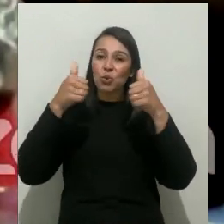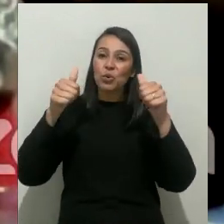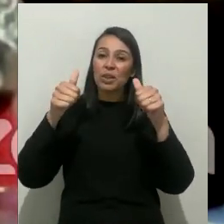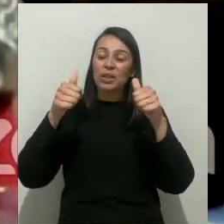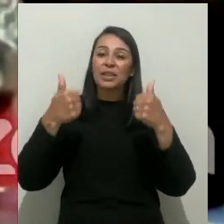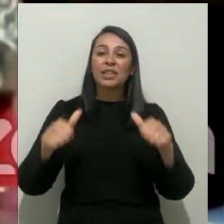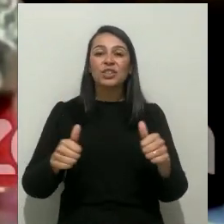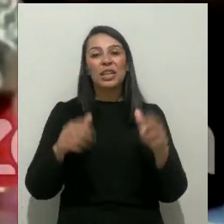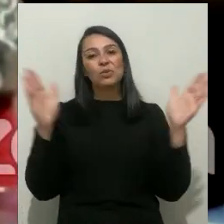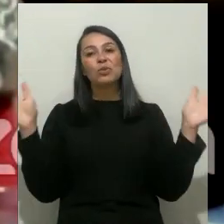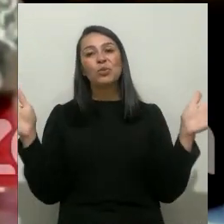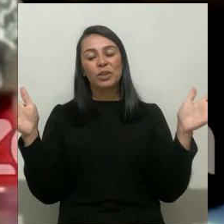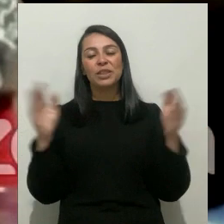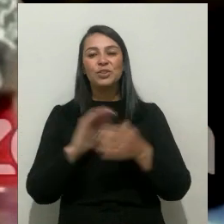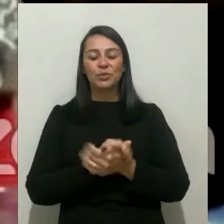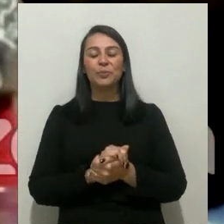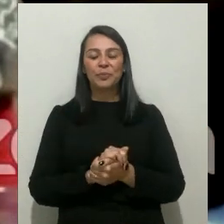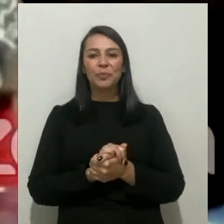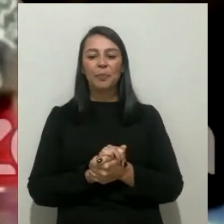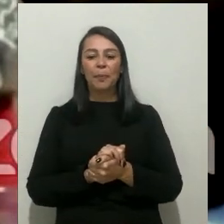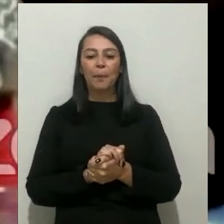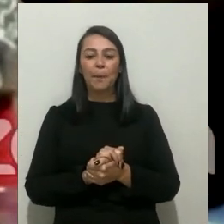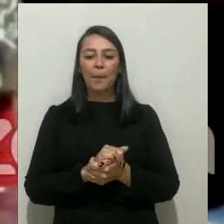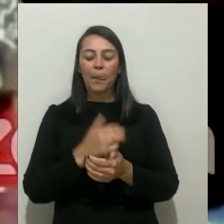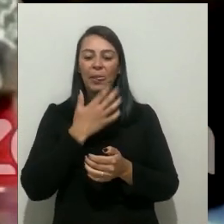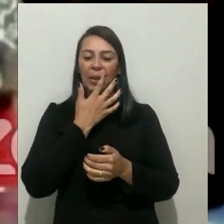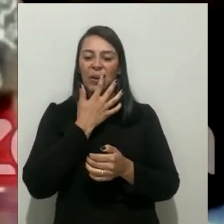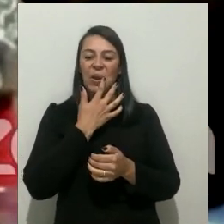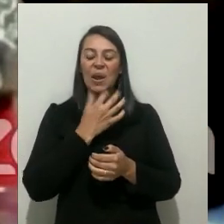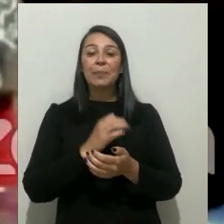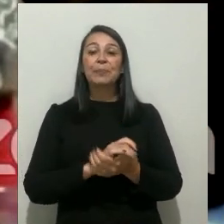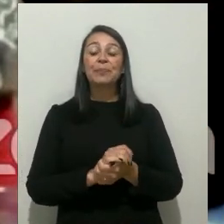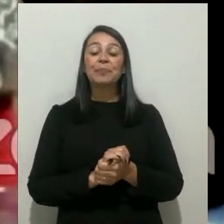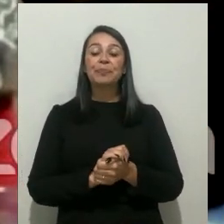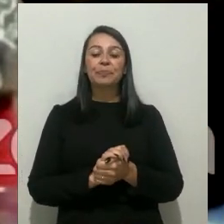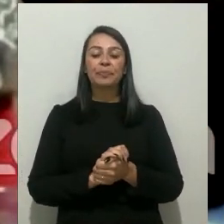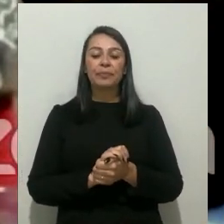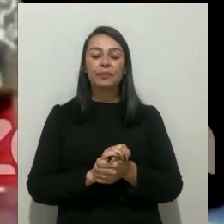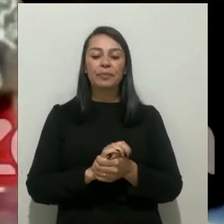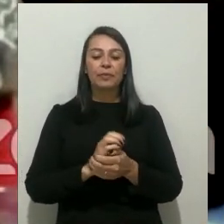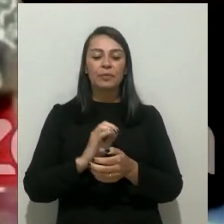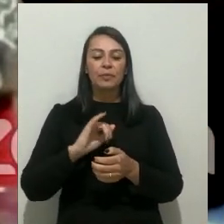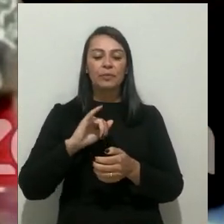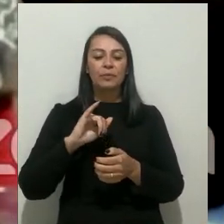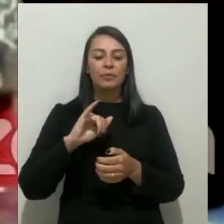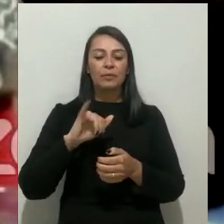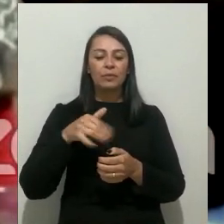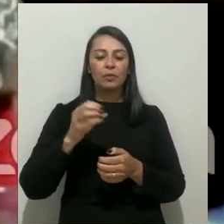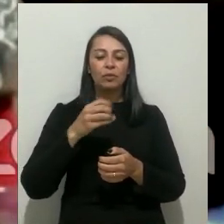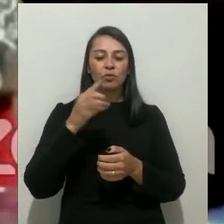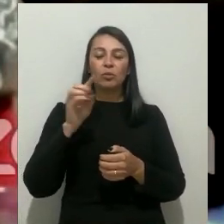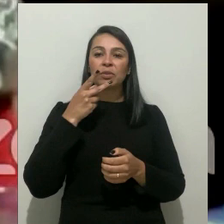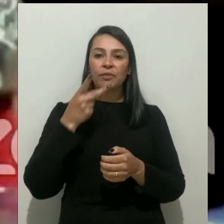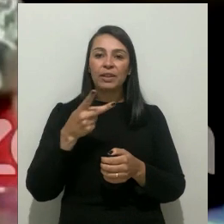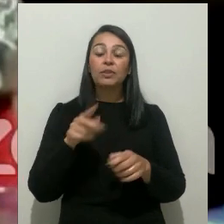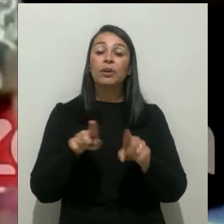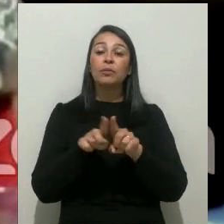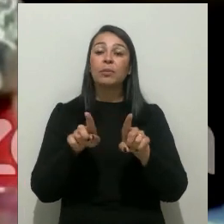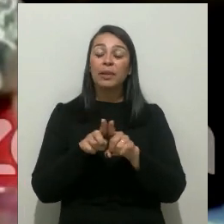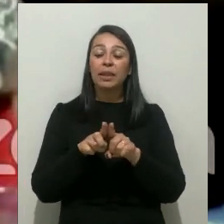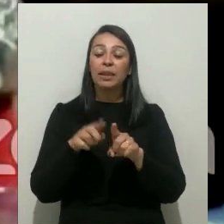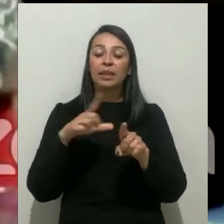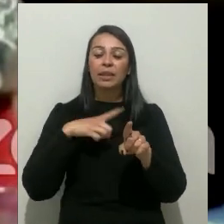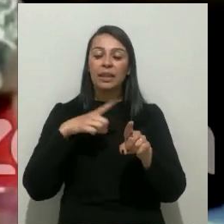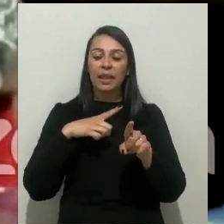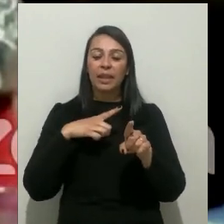porque eles não queriam, o Oswald também, quando tem esse pensamento, e o próprio Landowski depois não queriam um elemento que